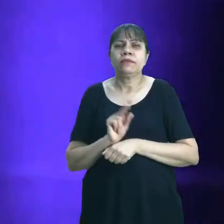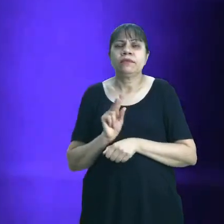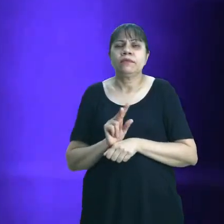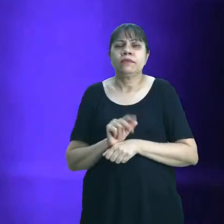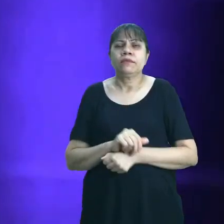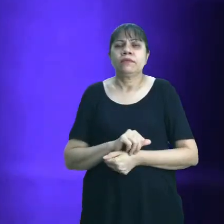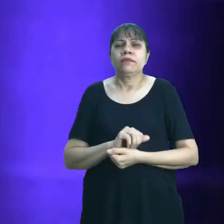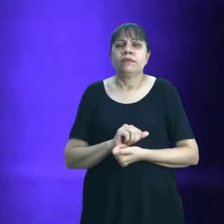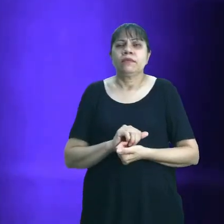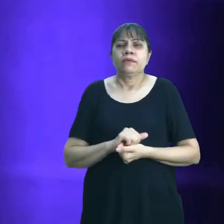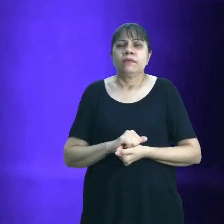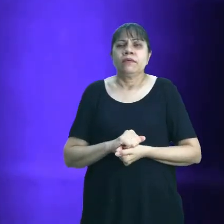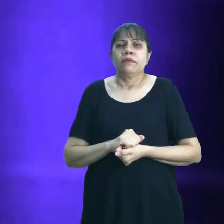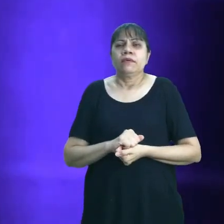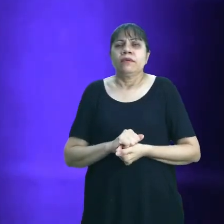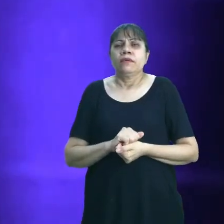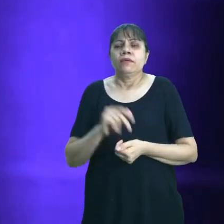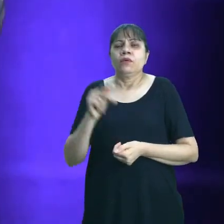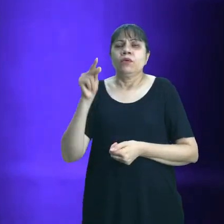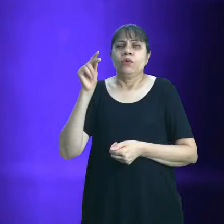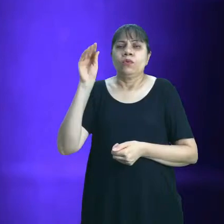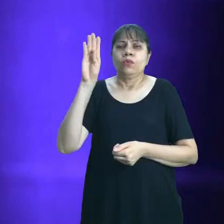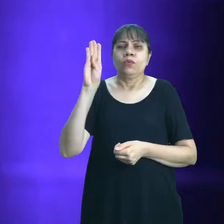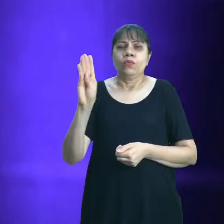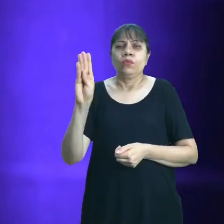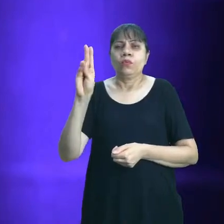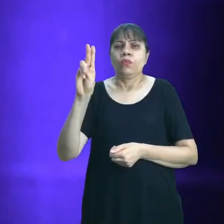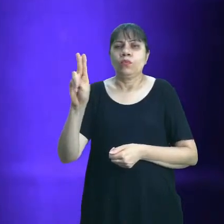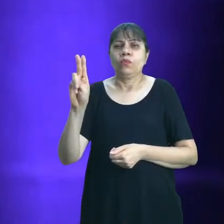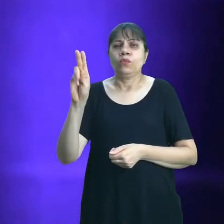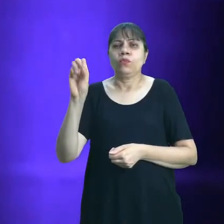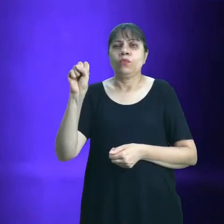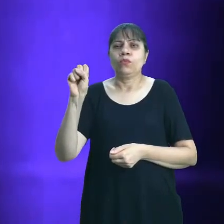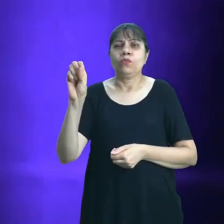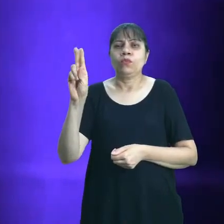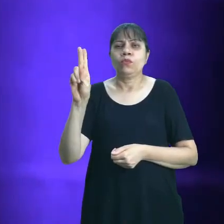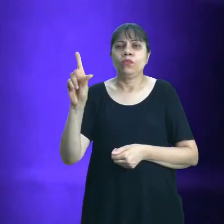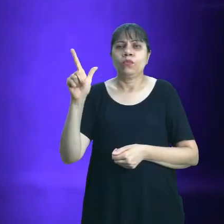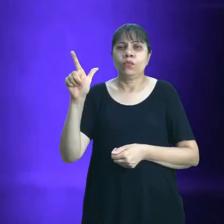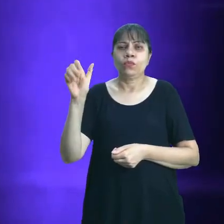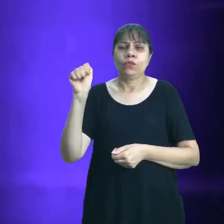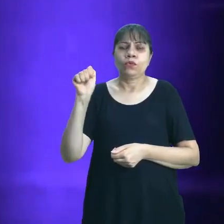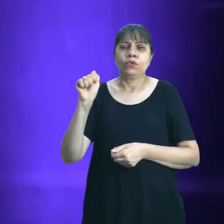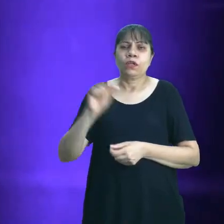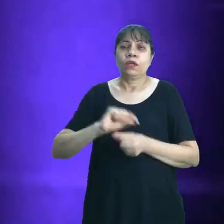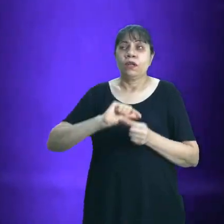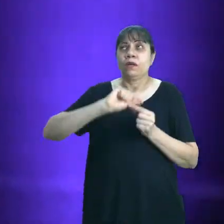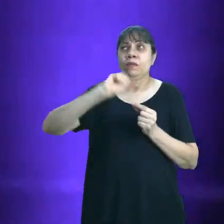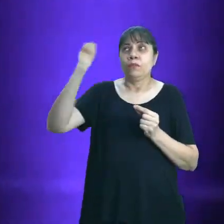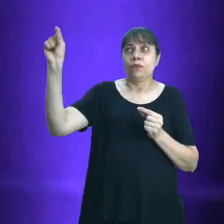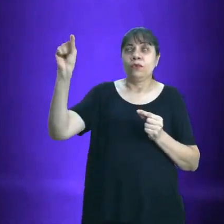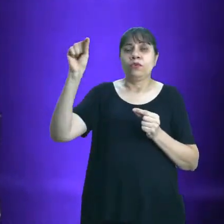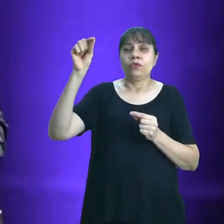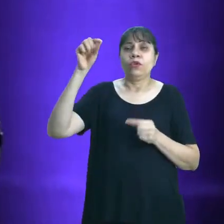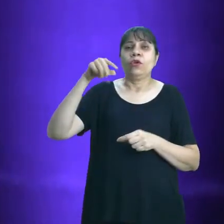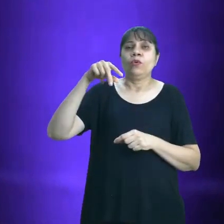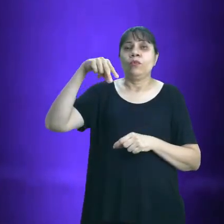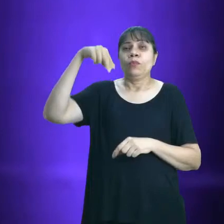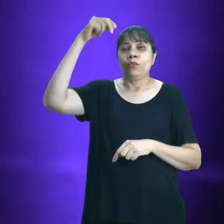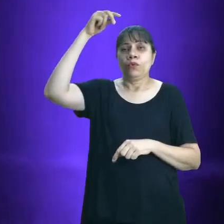Toda bússola aponta para o norte. Eis aqui o norte de nossas vidas.